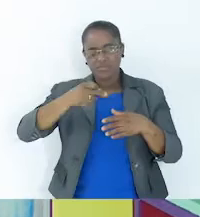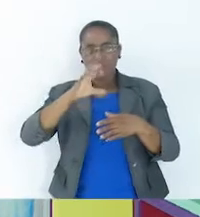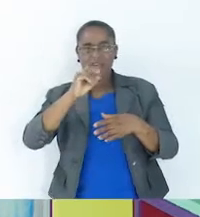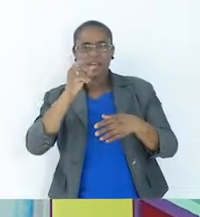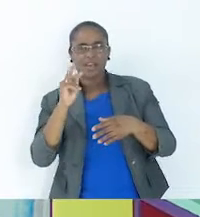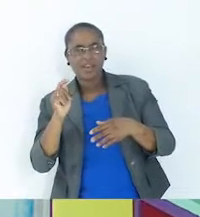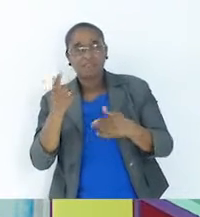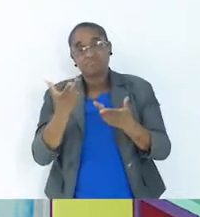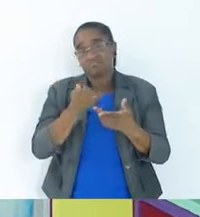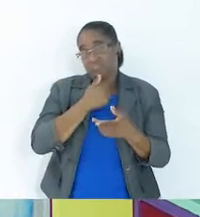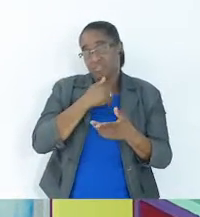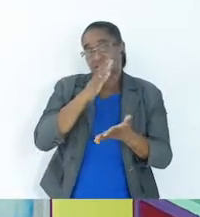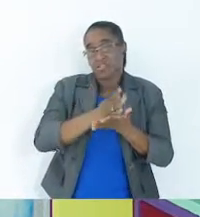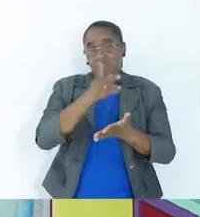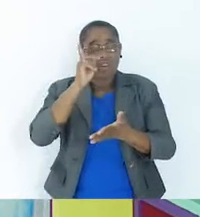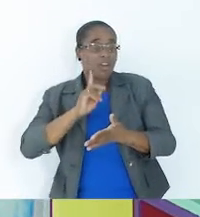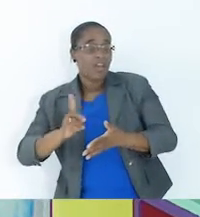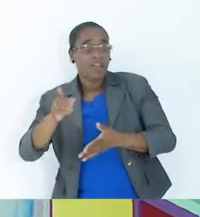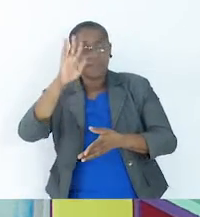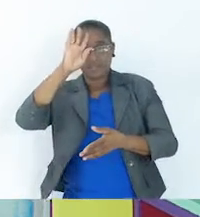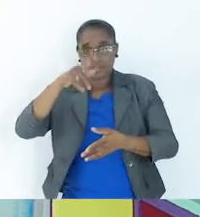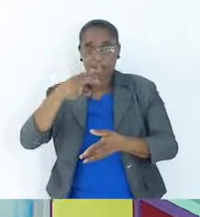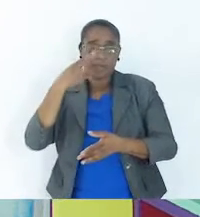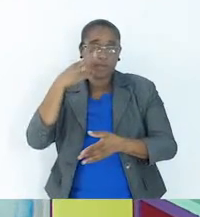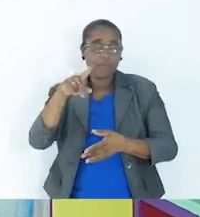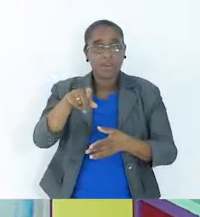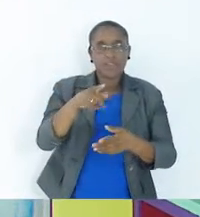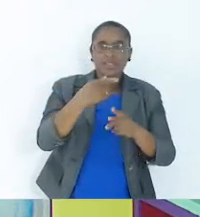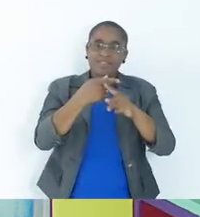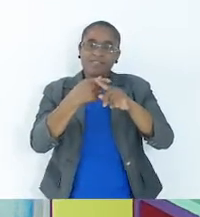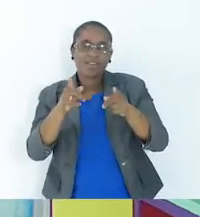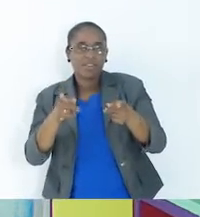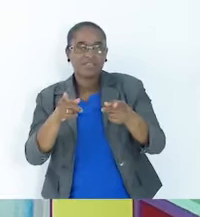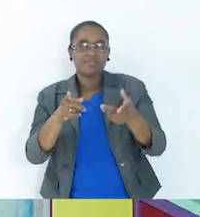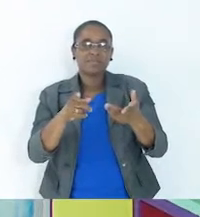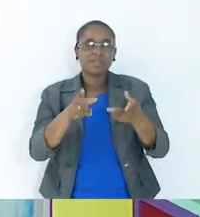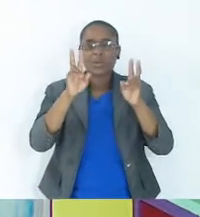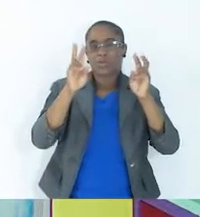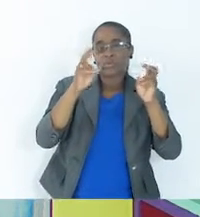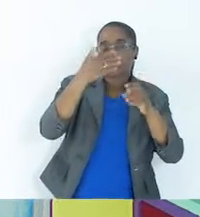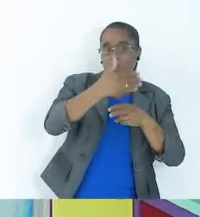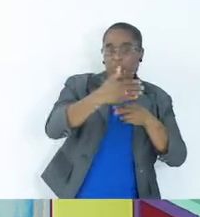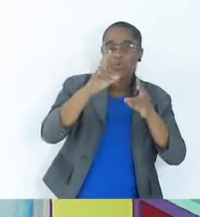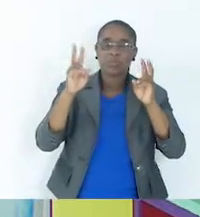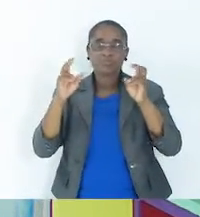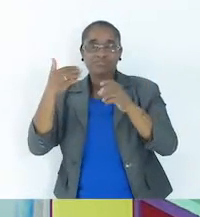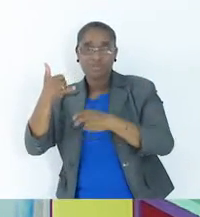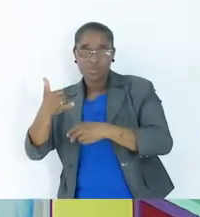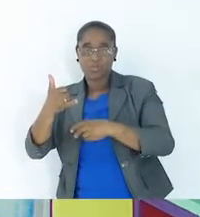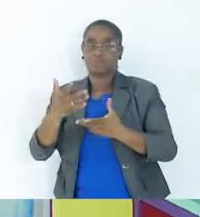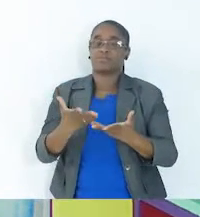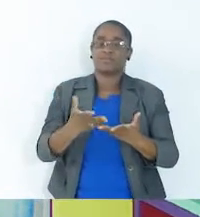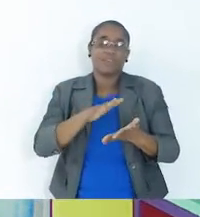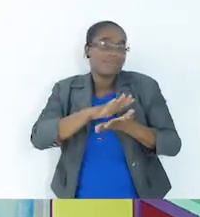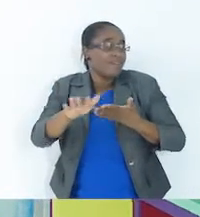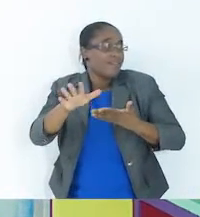que somente ela é que sabe, e ver essa diferença entre aquele conteúdo 1 e aquele conteúdo 2. É